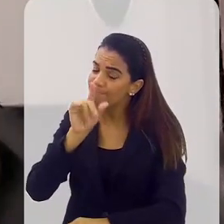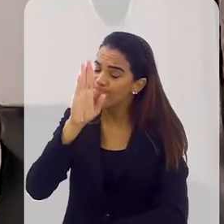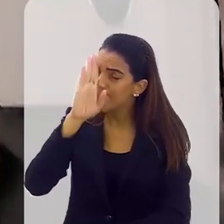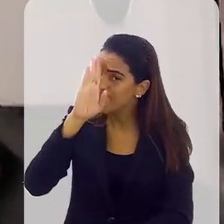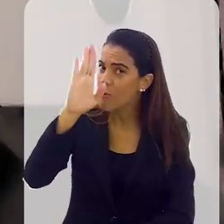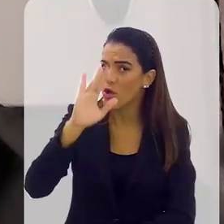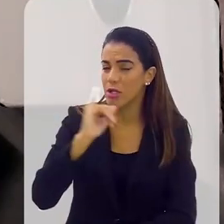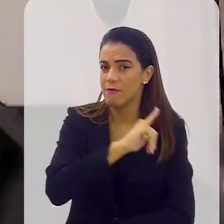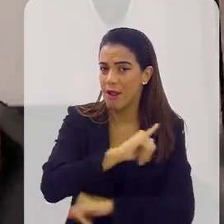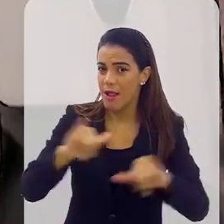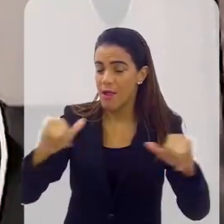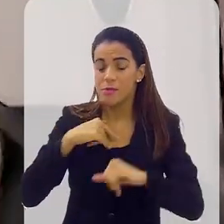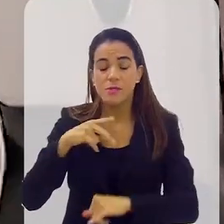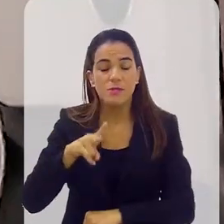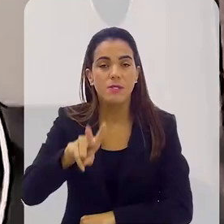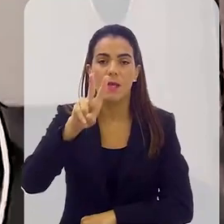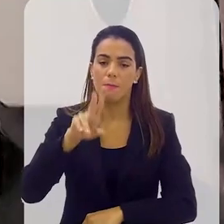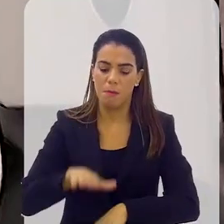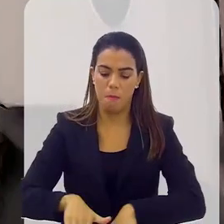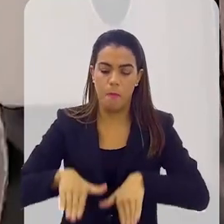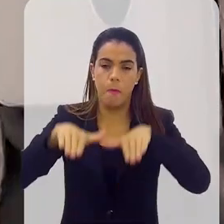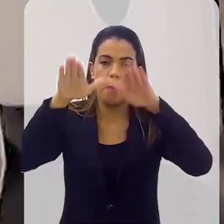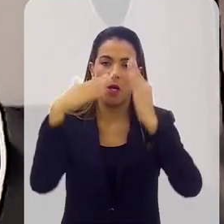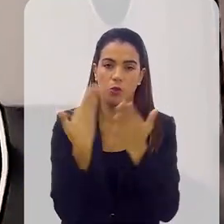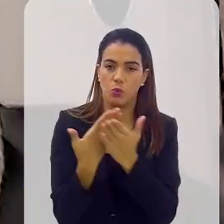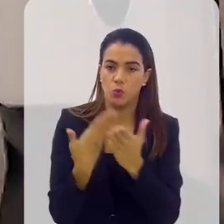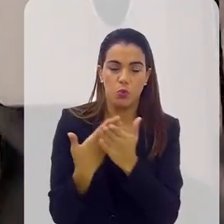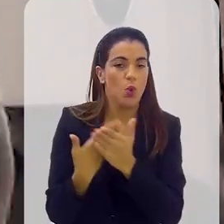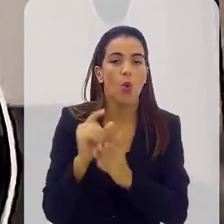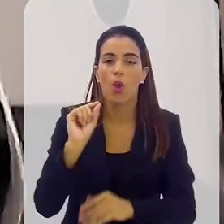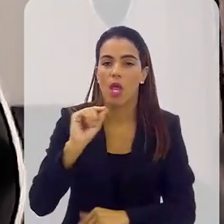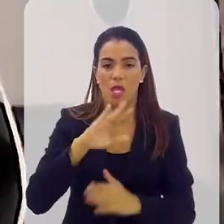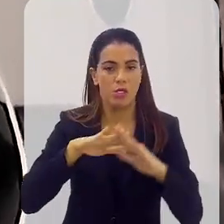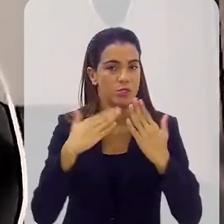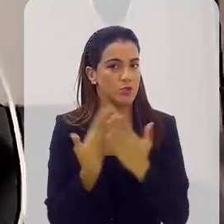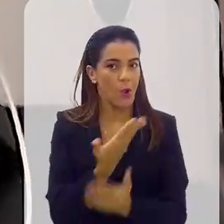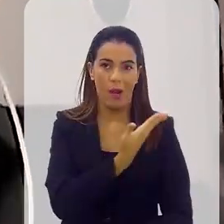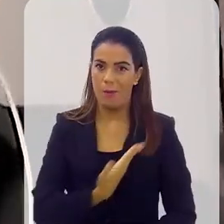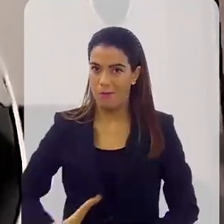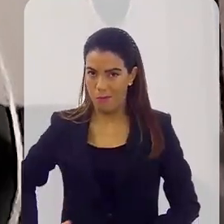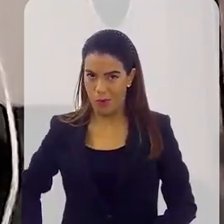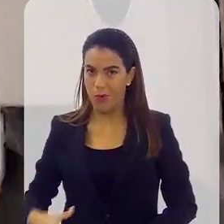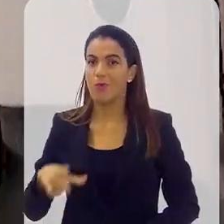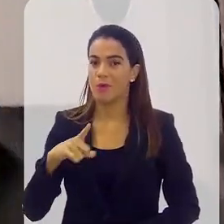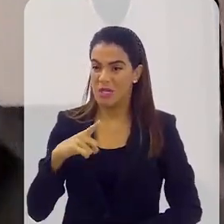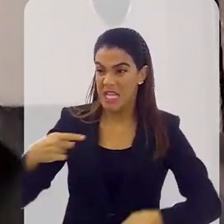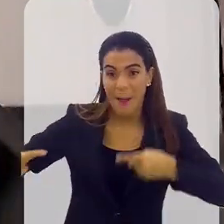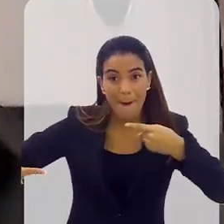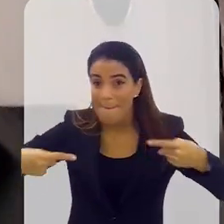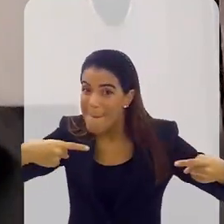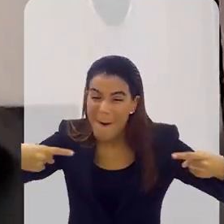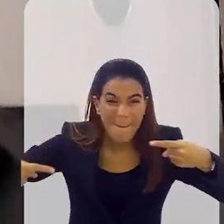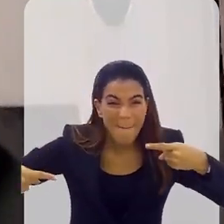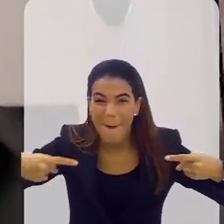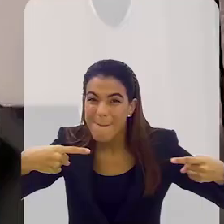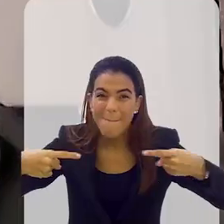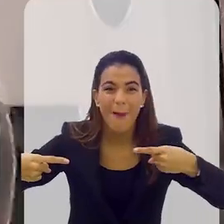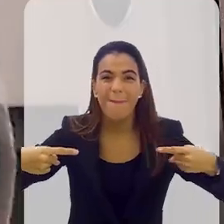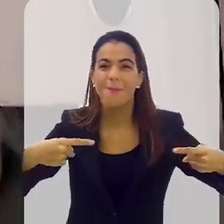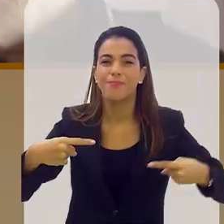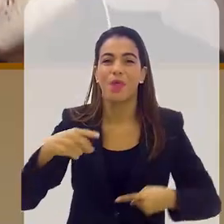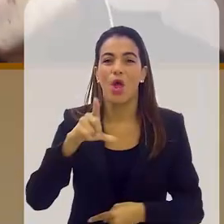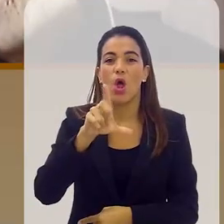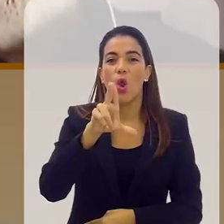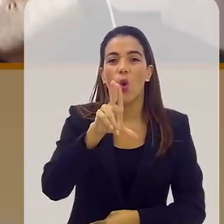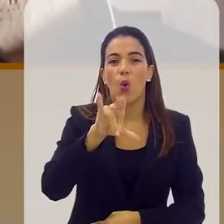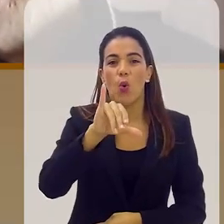públicas, sempre. E eram as melhores escolas, as escolas eram disputadas, né? Existia um colégio, existe ainda, só que mudou de nome, chamado